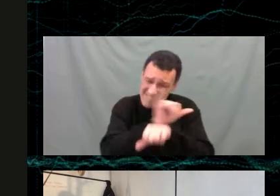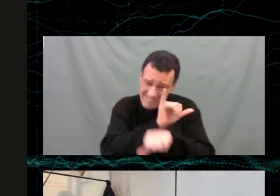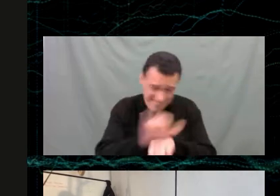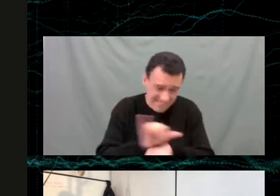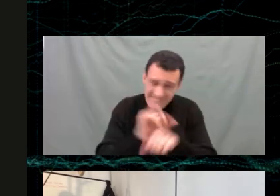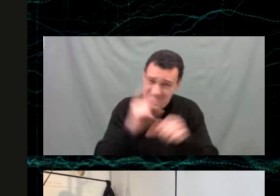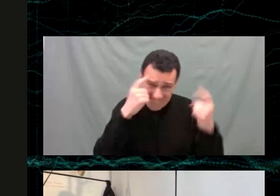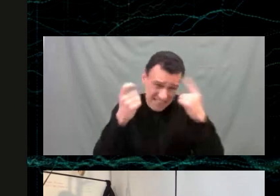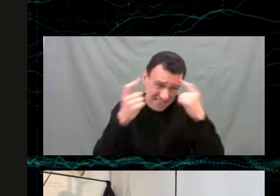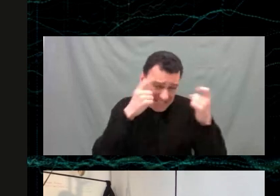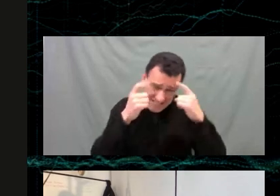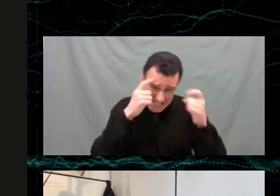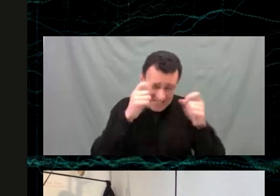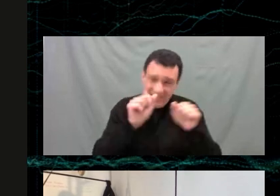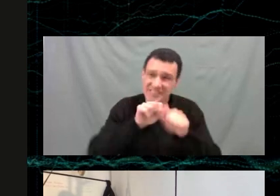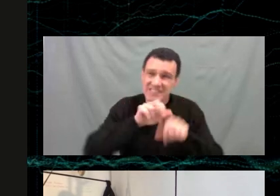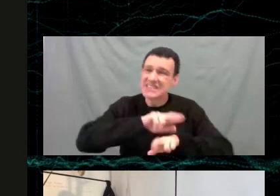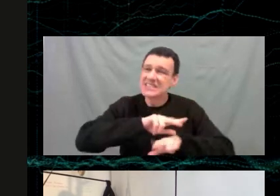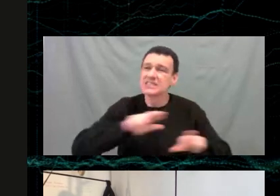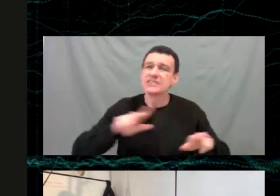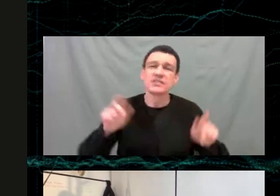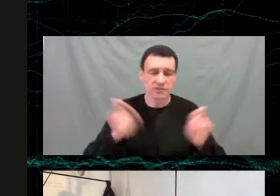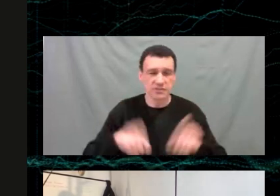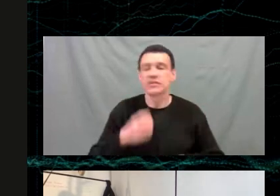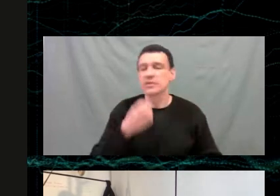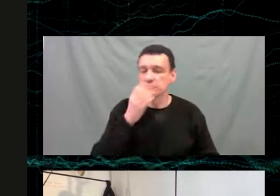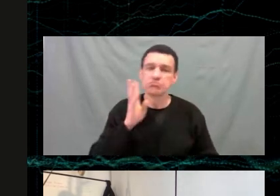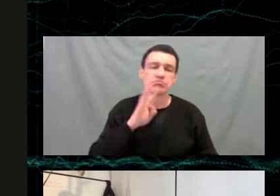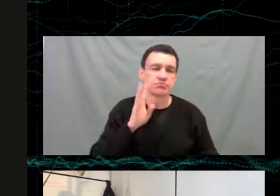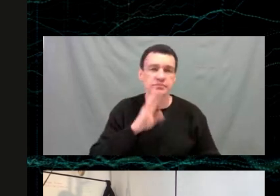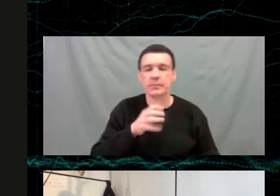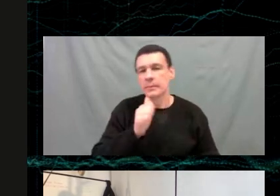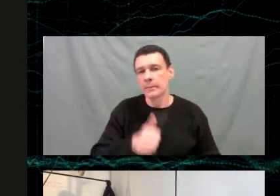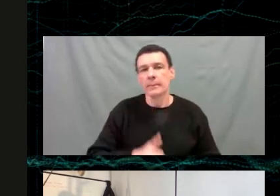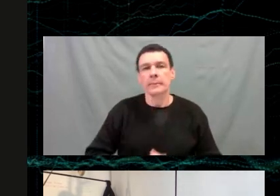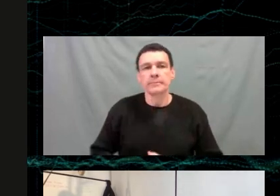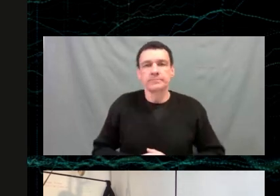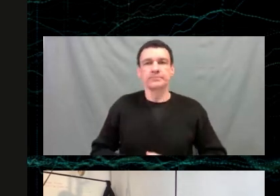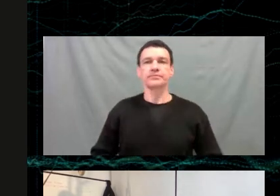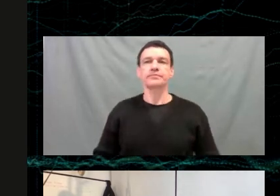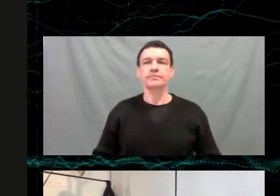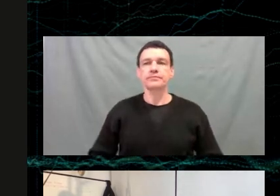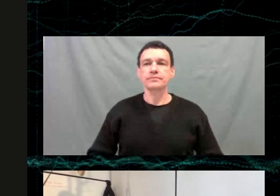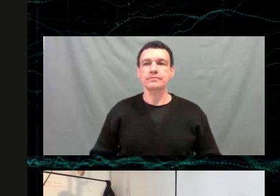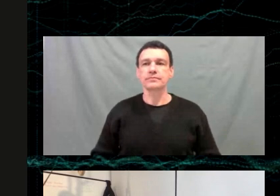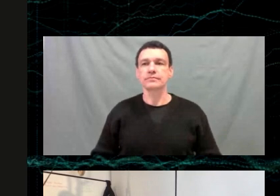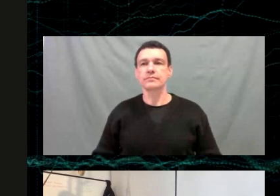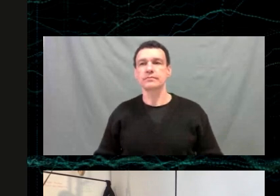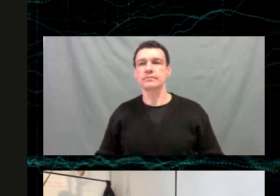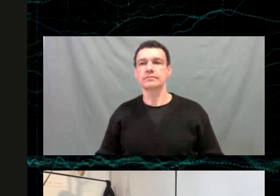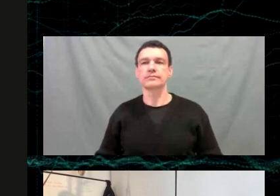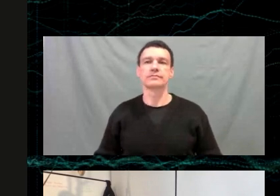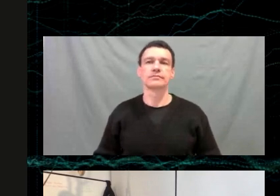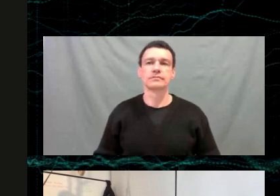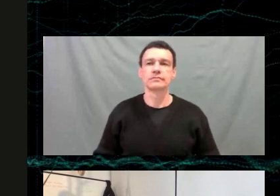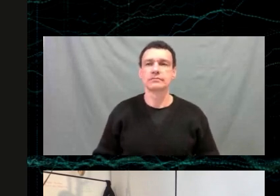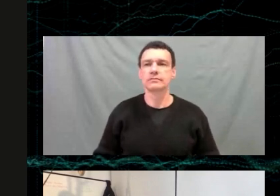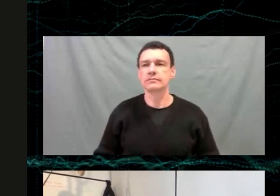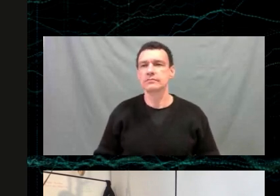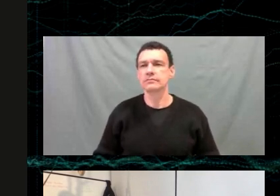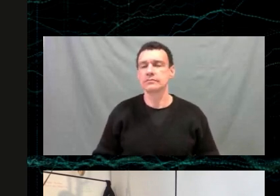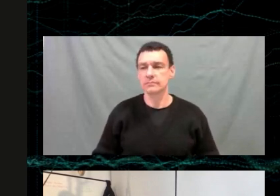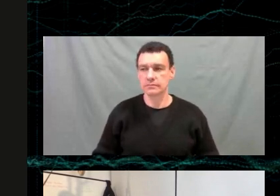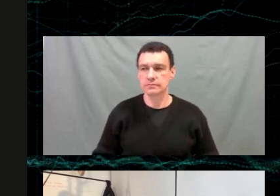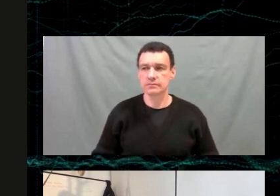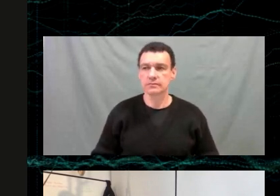Então, aqui a gente já está terminando, está criando a nossa instância aqui. Essa instância aqui é um Nginx bem bobinho. Terminou aqui, eu